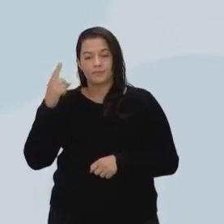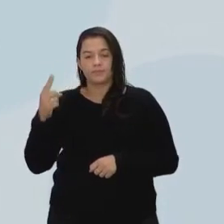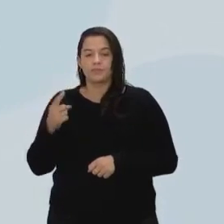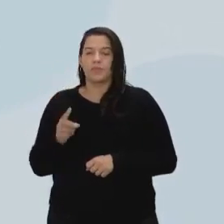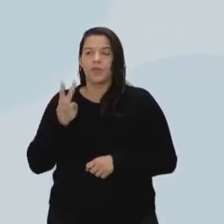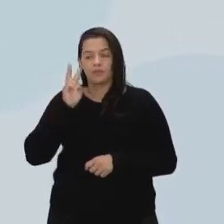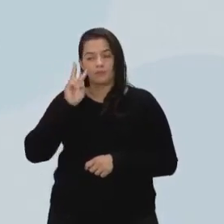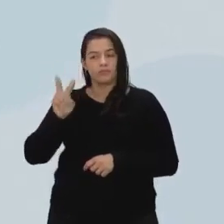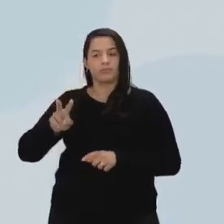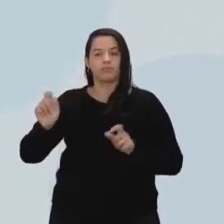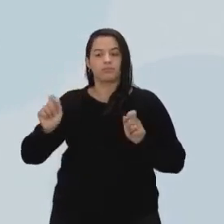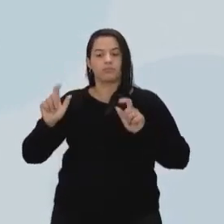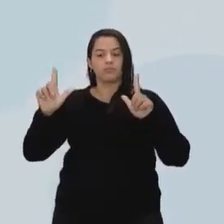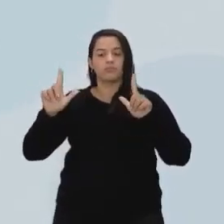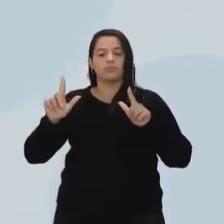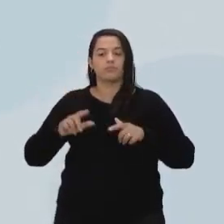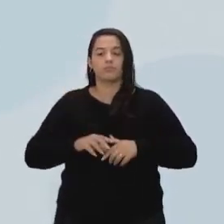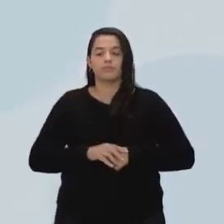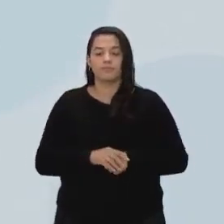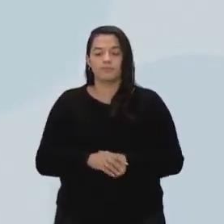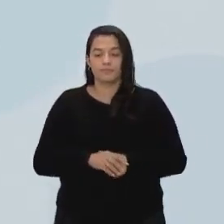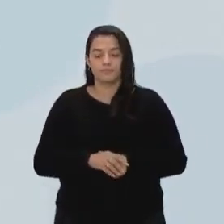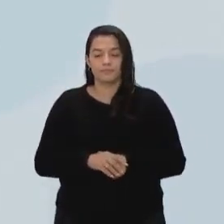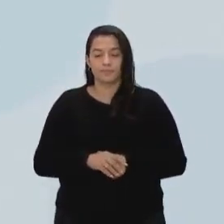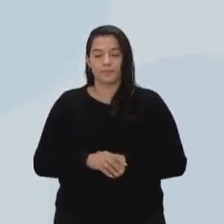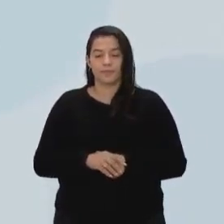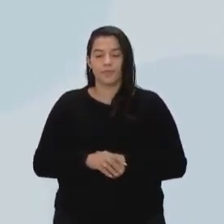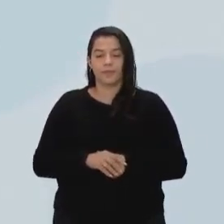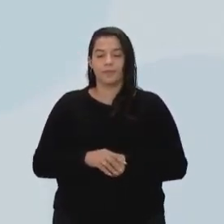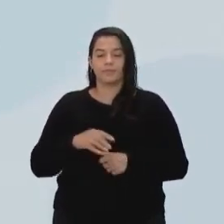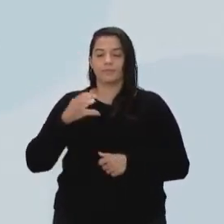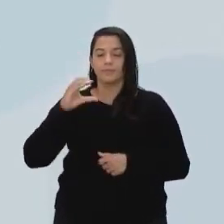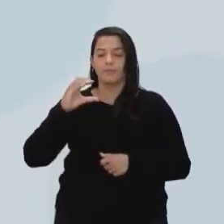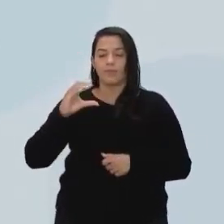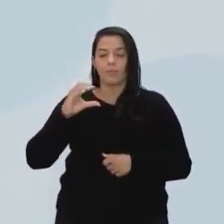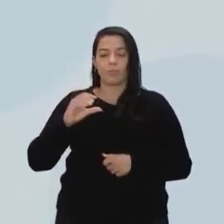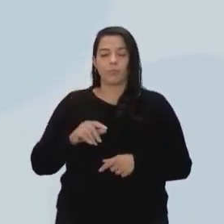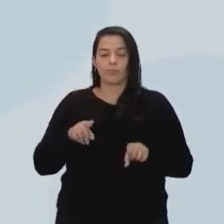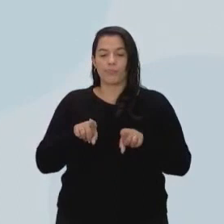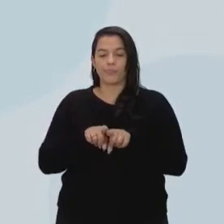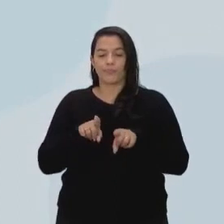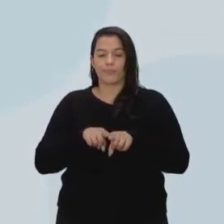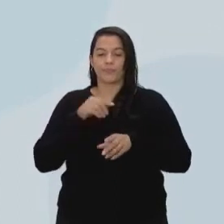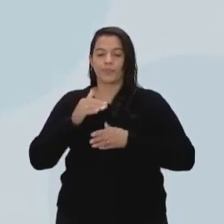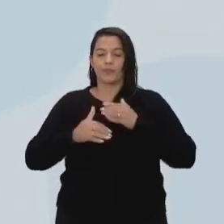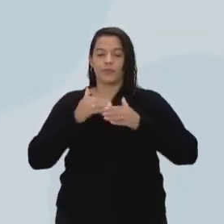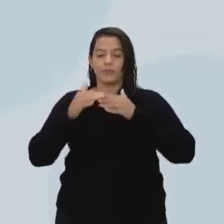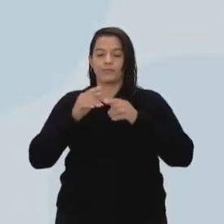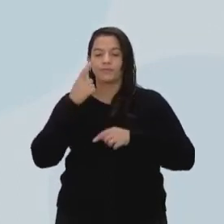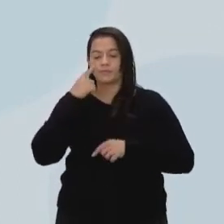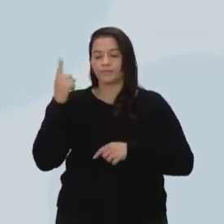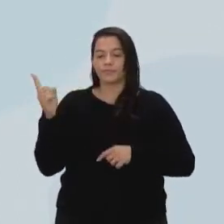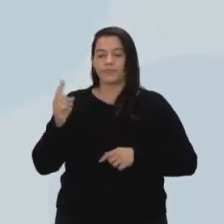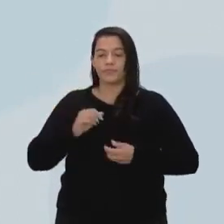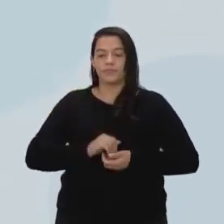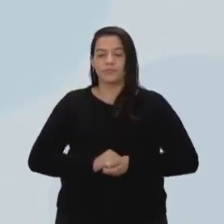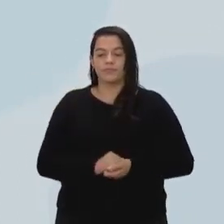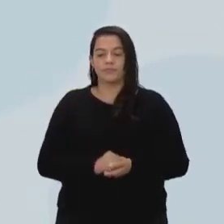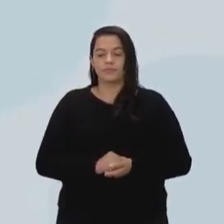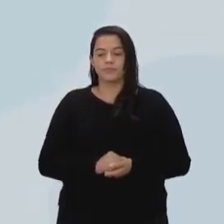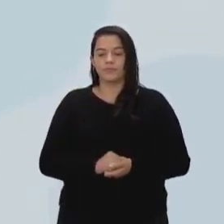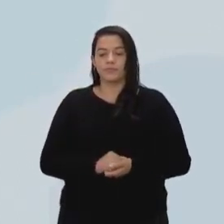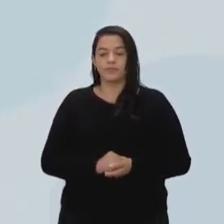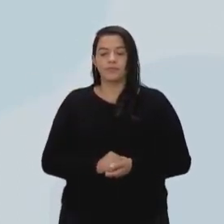nosso ponto de atenção, ok? A alternativa C. No processo de calcinação, ocorre aumento da massa de